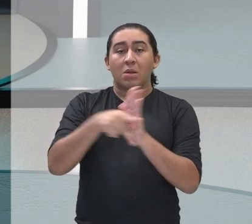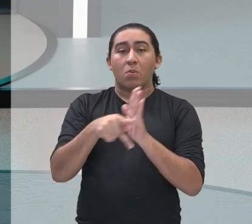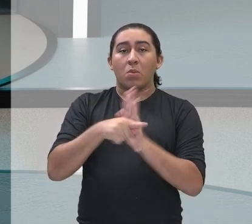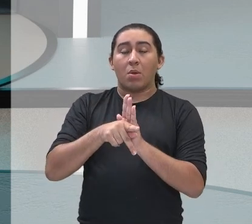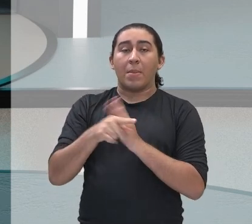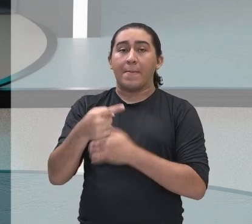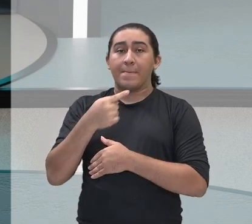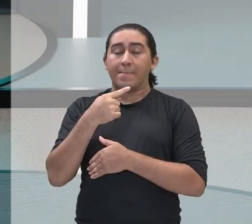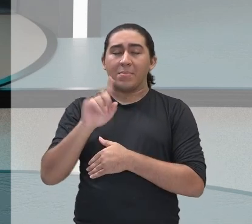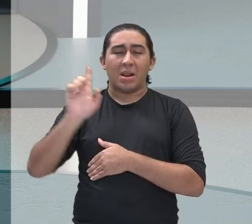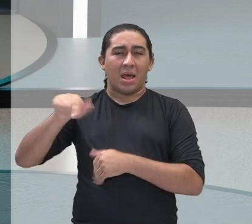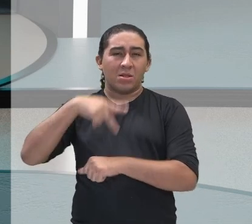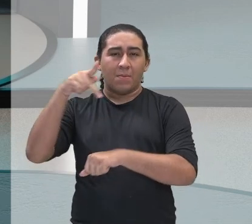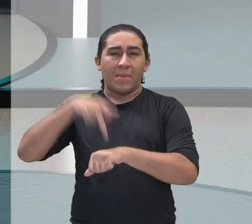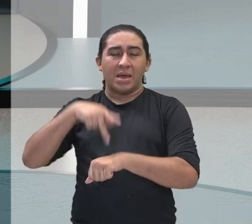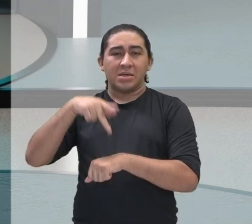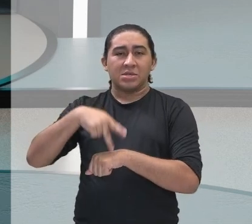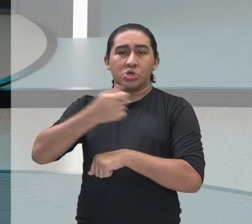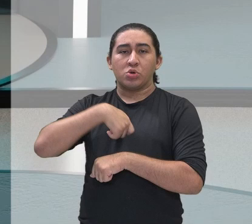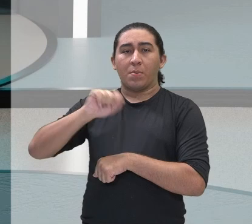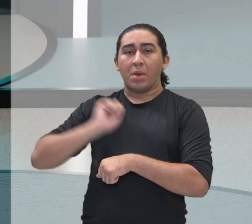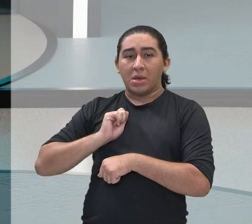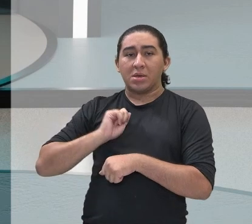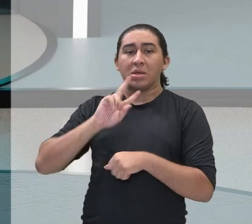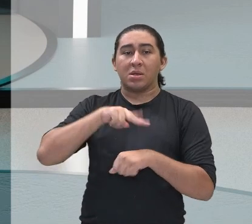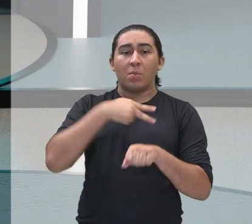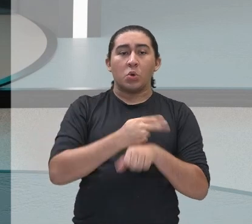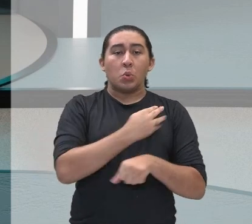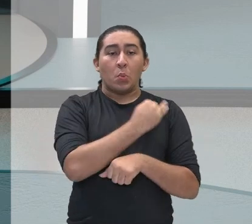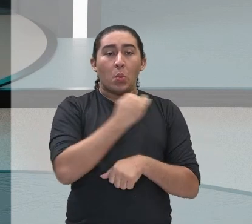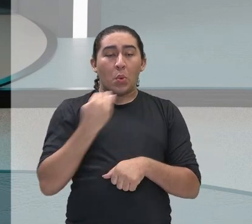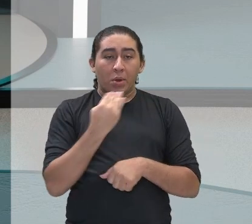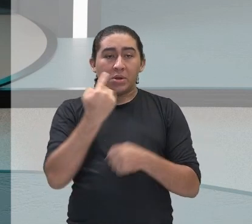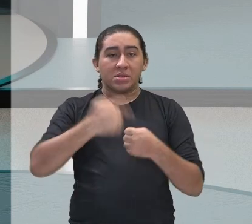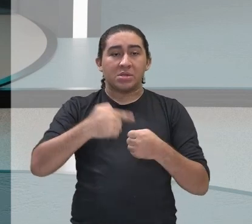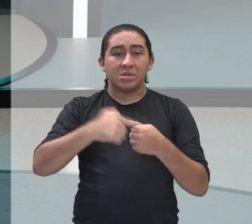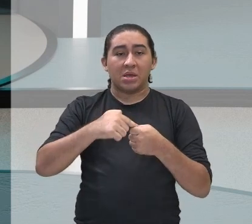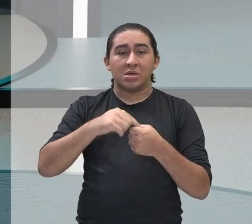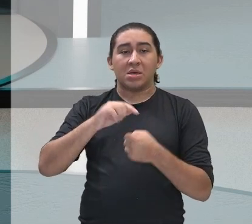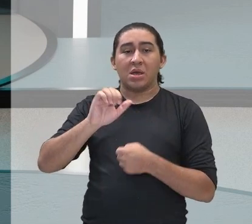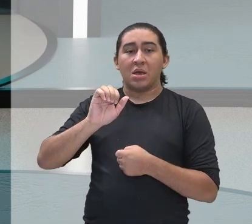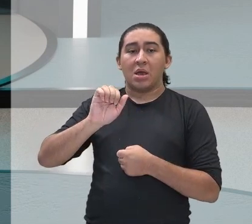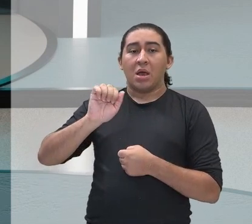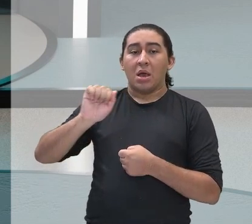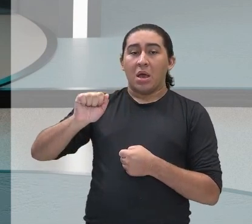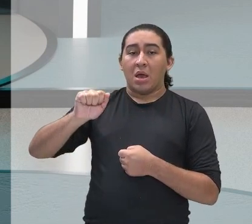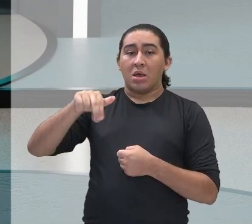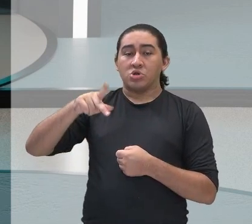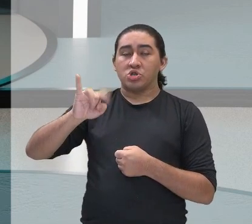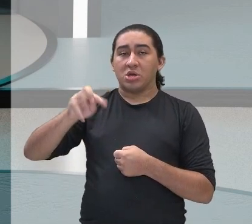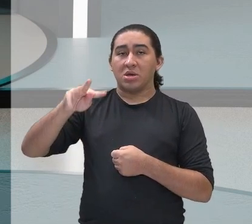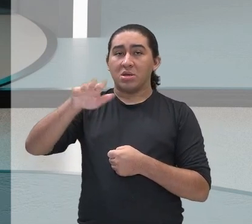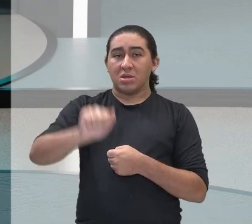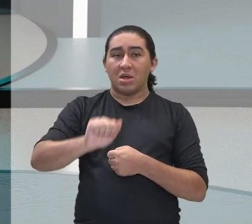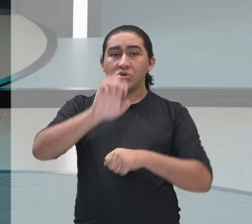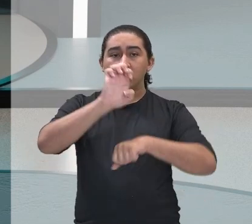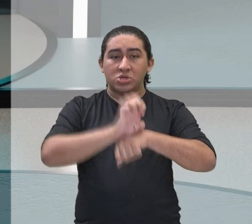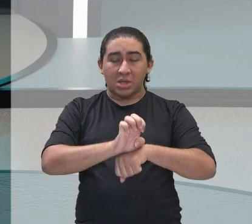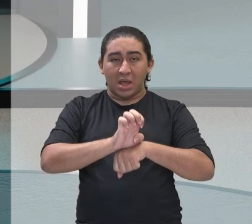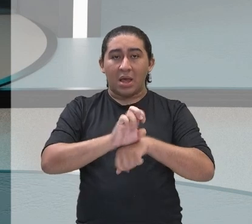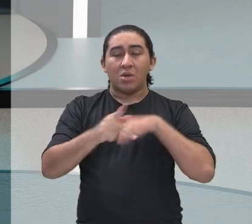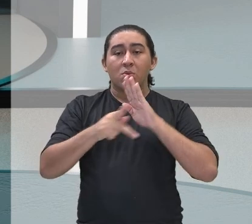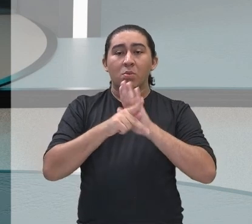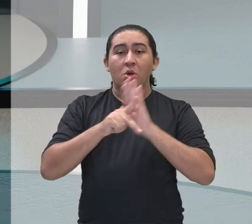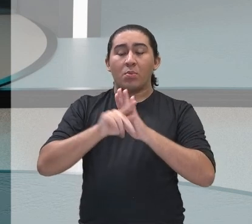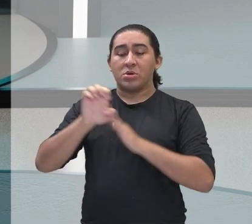espanhol e faleceu na cidade de Heritiba, atual cidade de Anchieta, no estado do Espírito